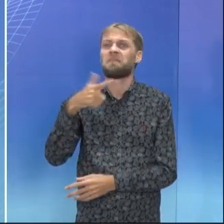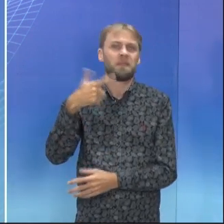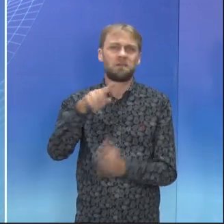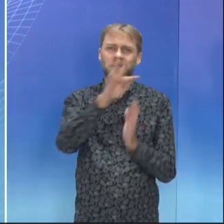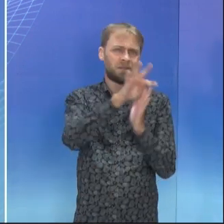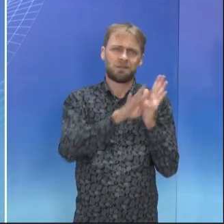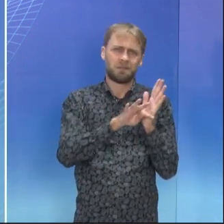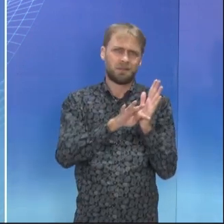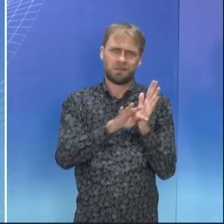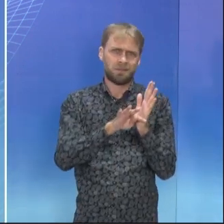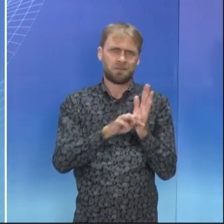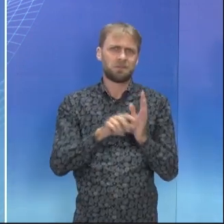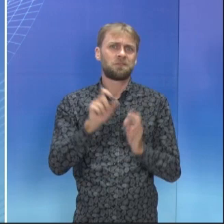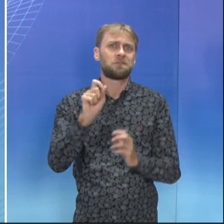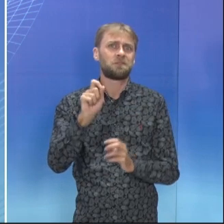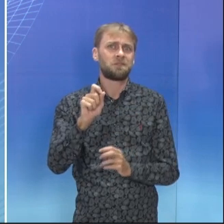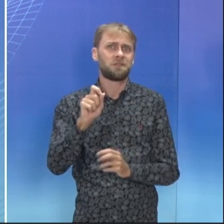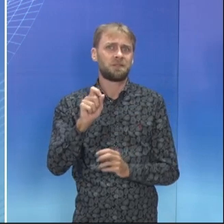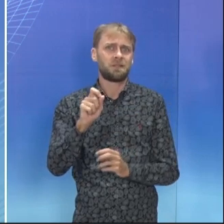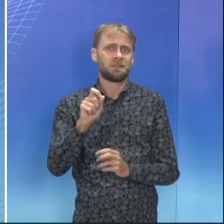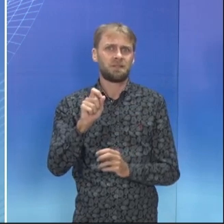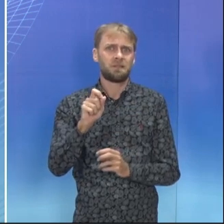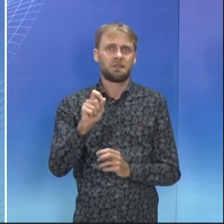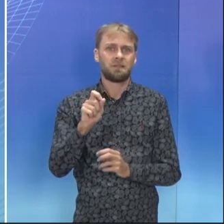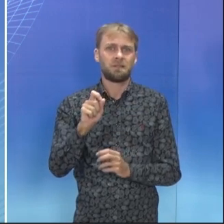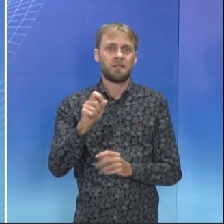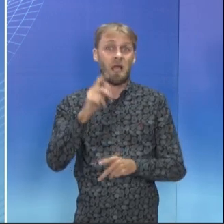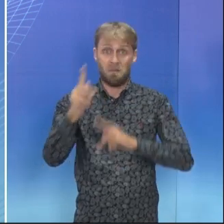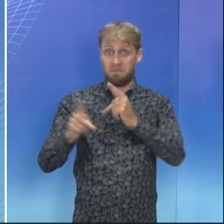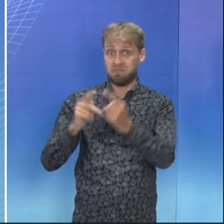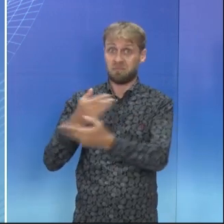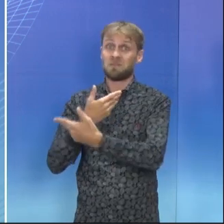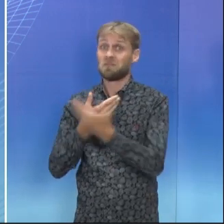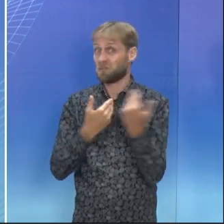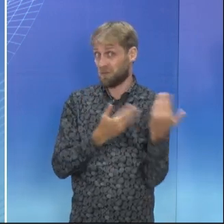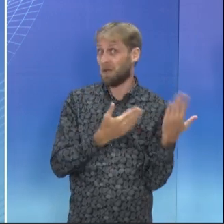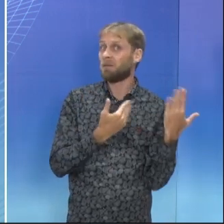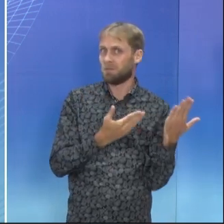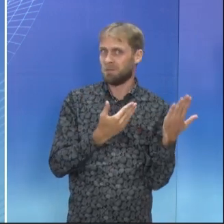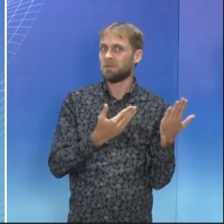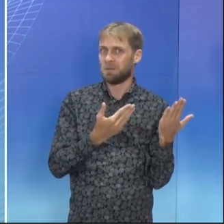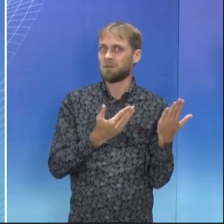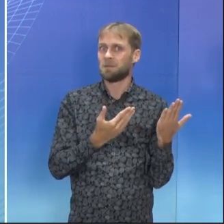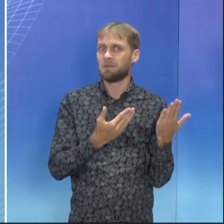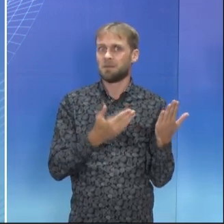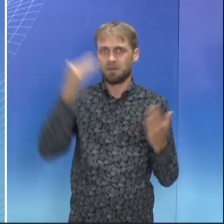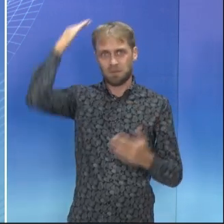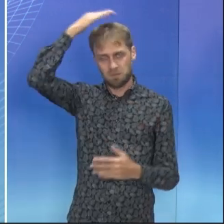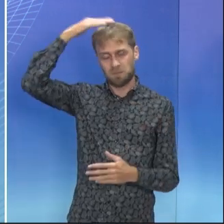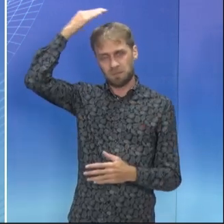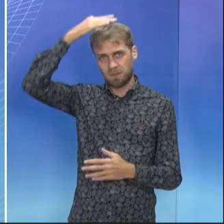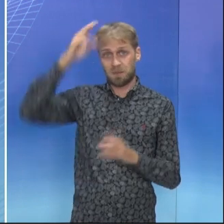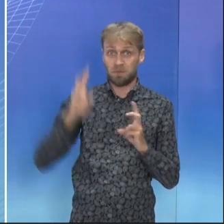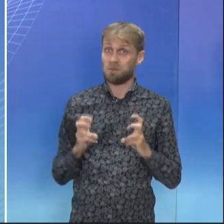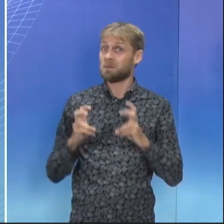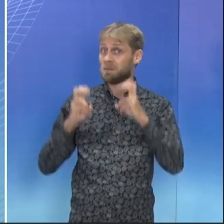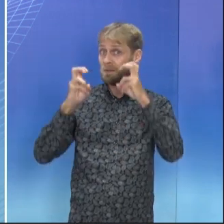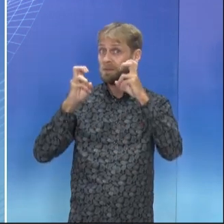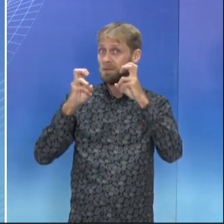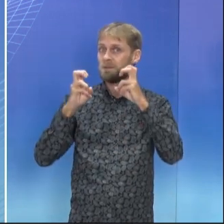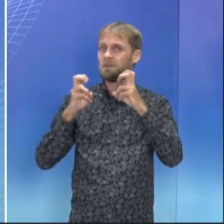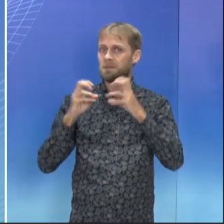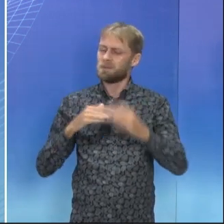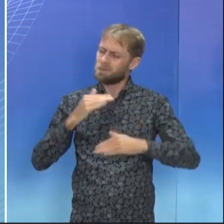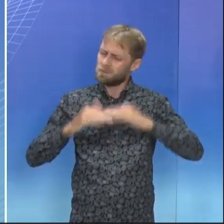aqui? Não falou no texto que a população jovem que